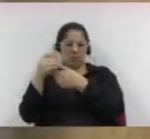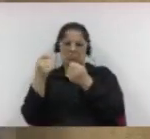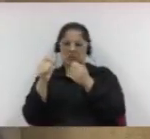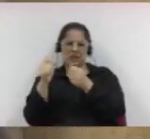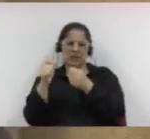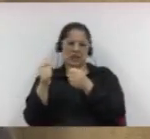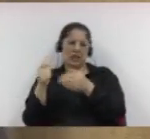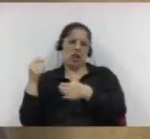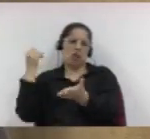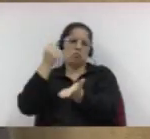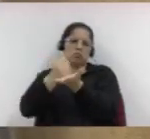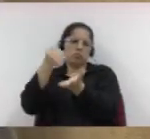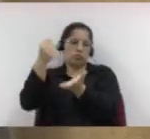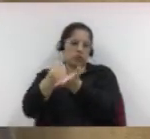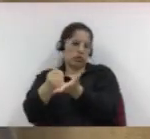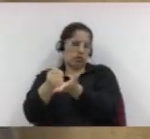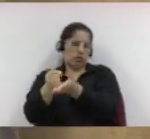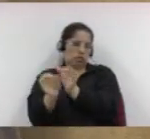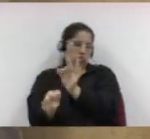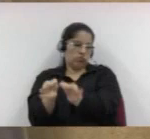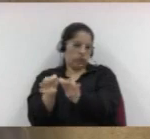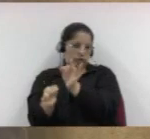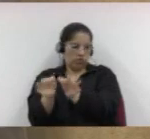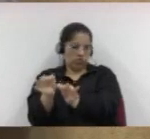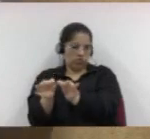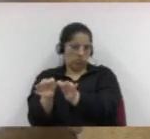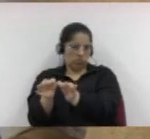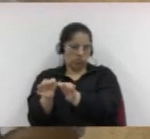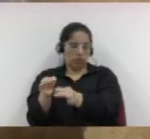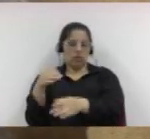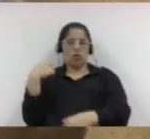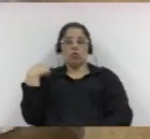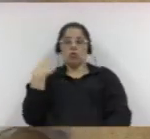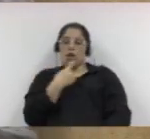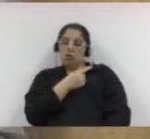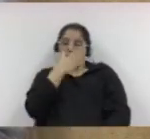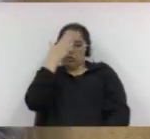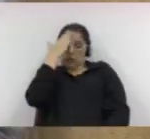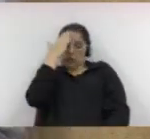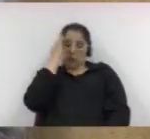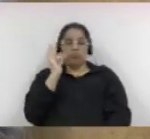peça jurídica. Nós entendemos que esse é o futuro.